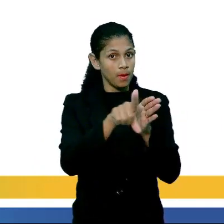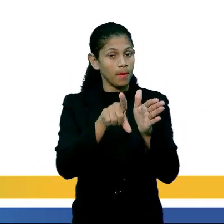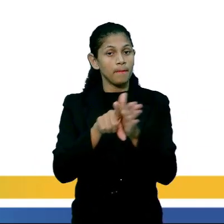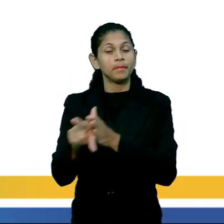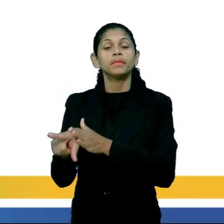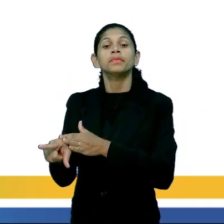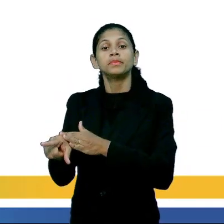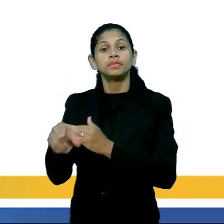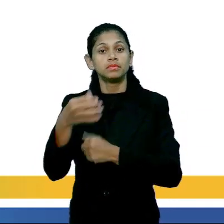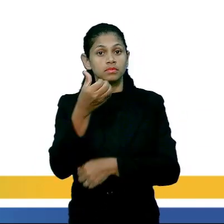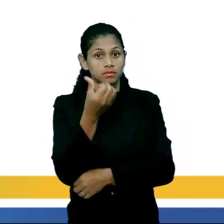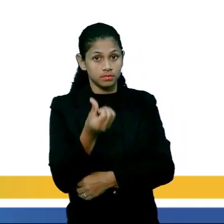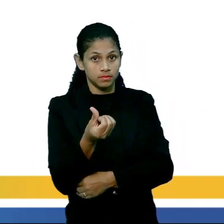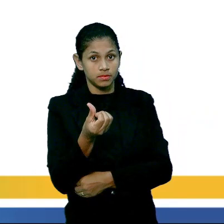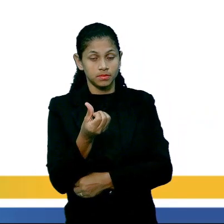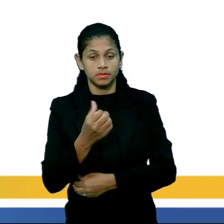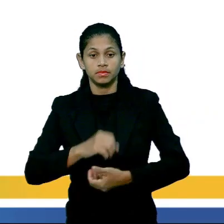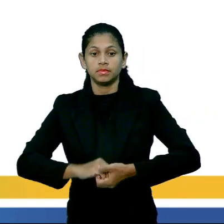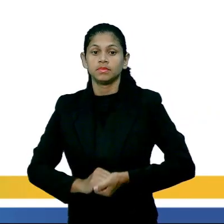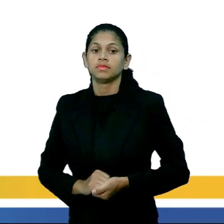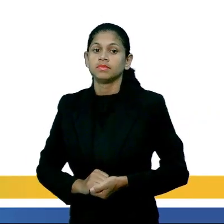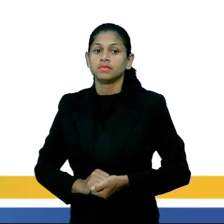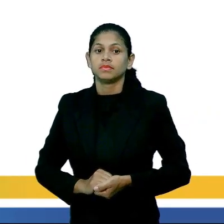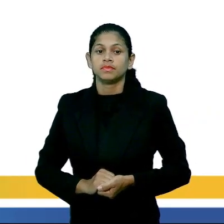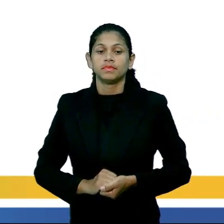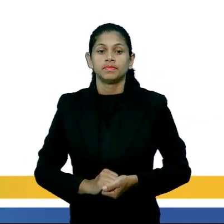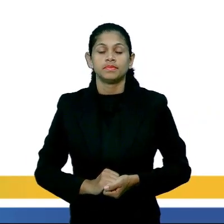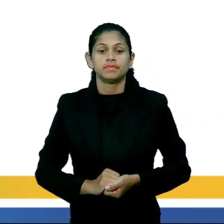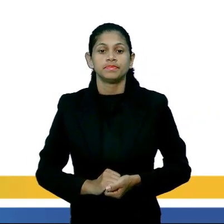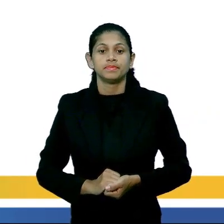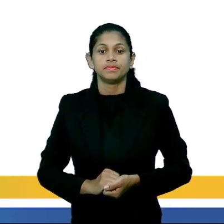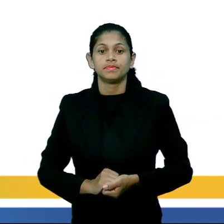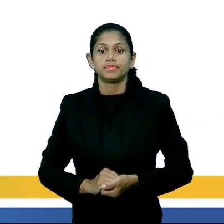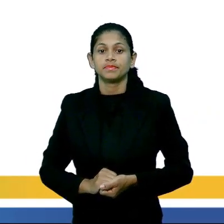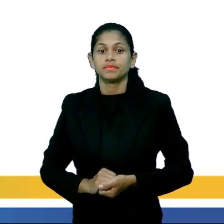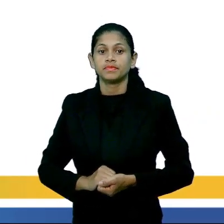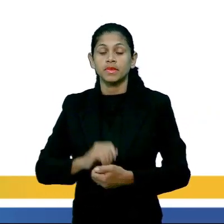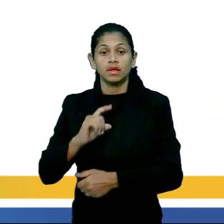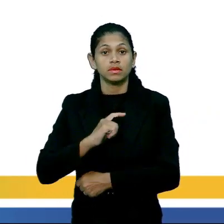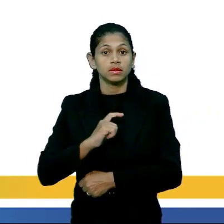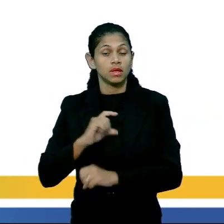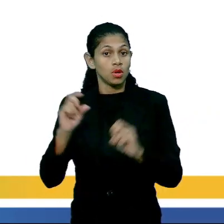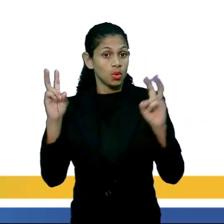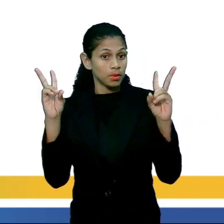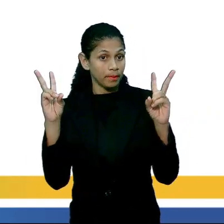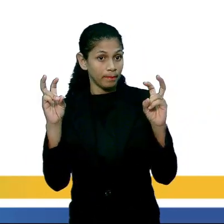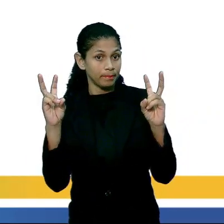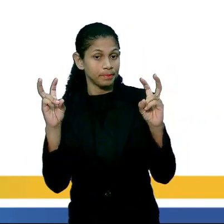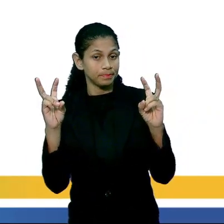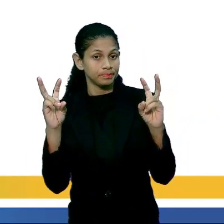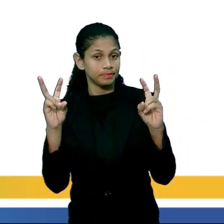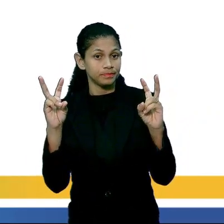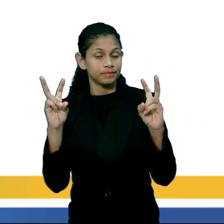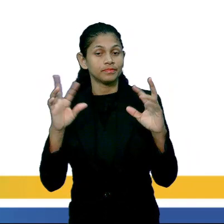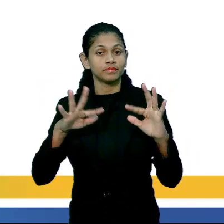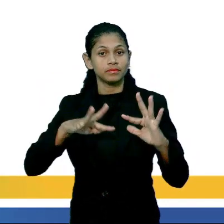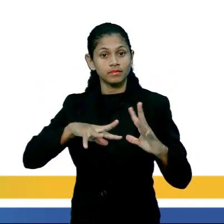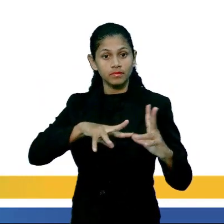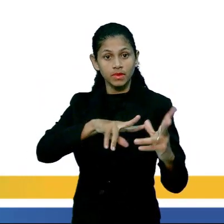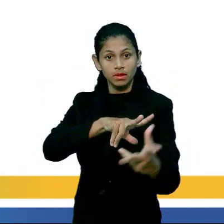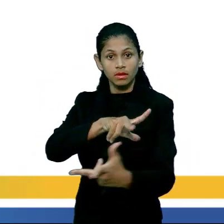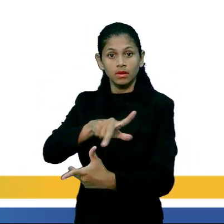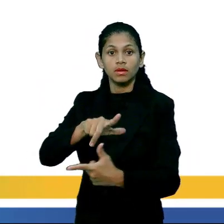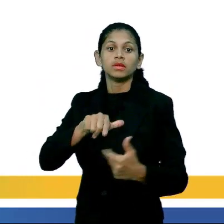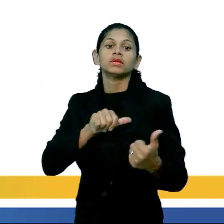número 6. Nós temos aí o título do texto, Global